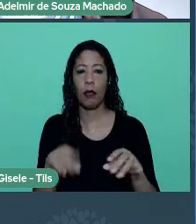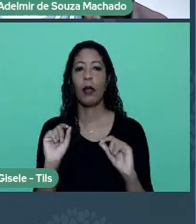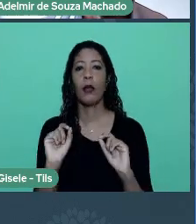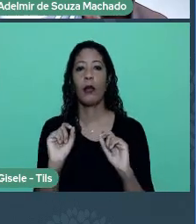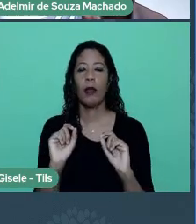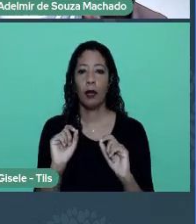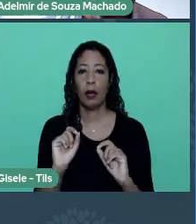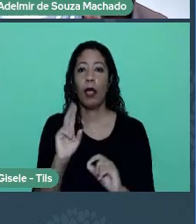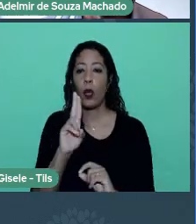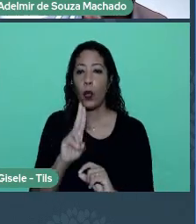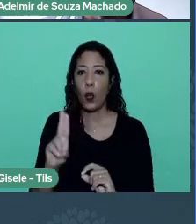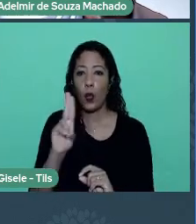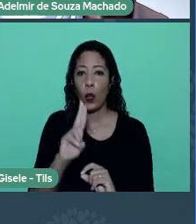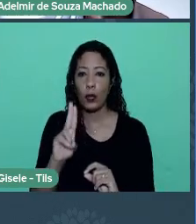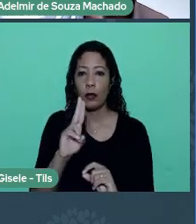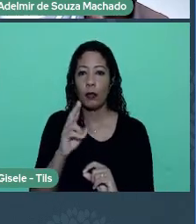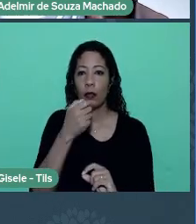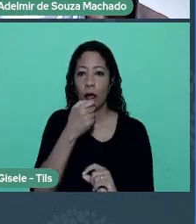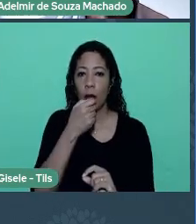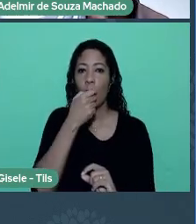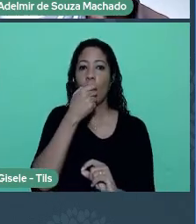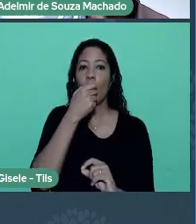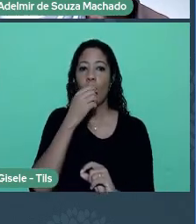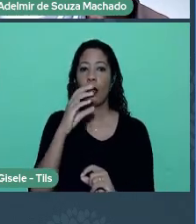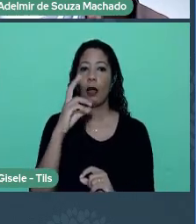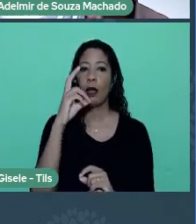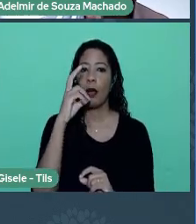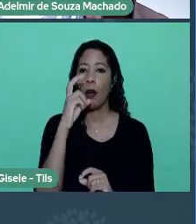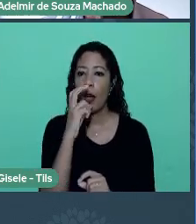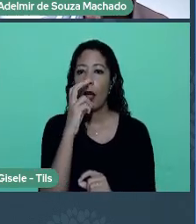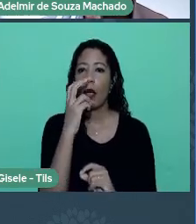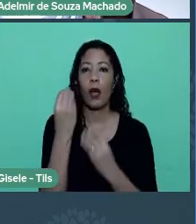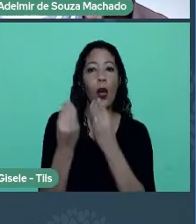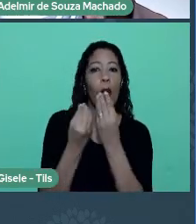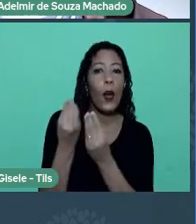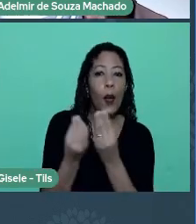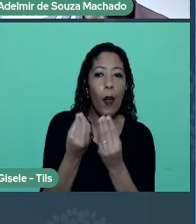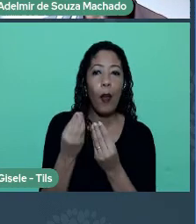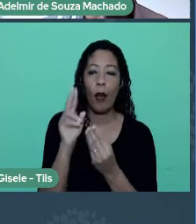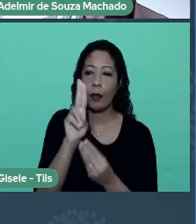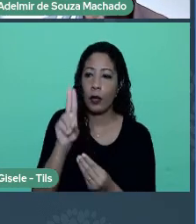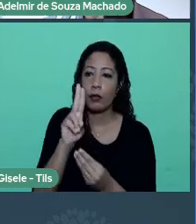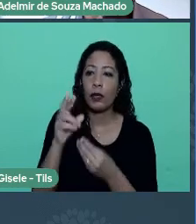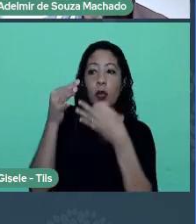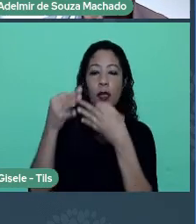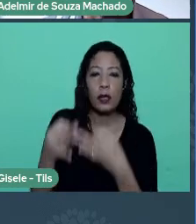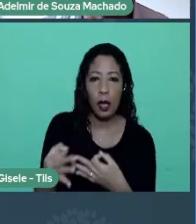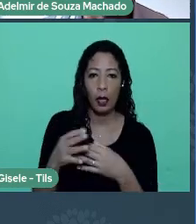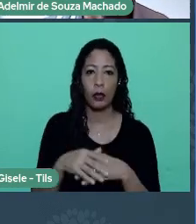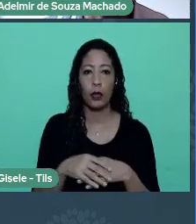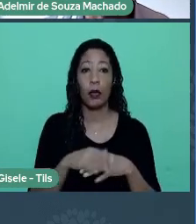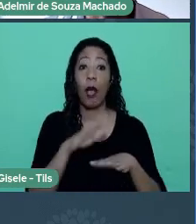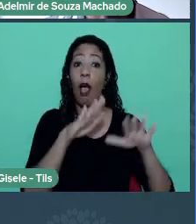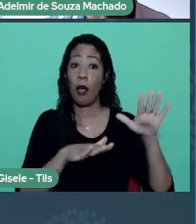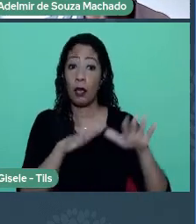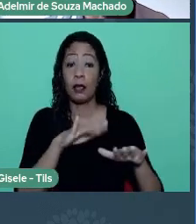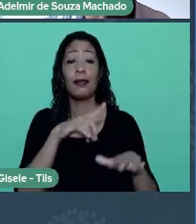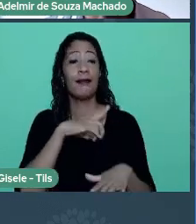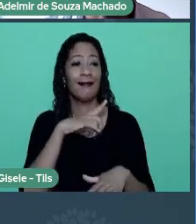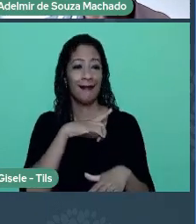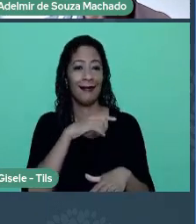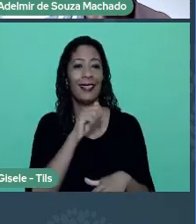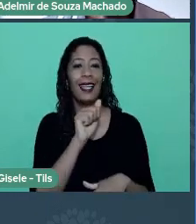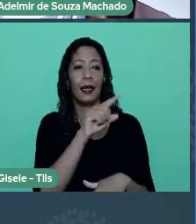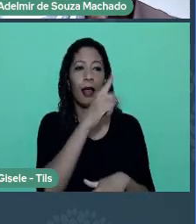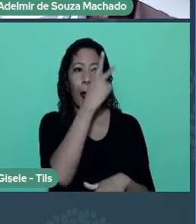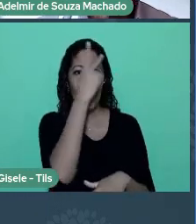correto de dispositivos inalatórios. Na maior parte das vezes, mesmo aquele indivíduo que já é craque, já é